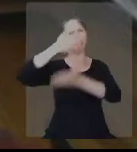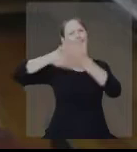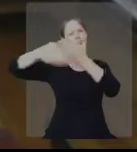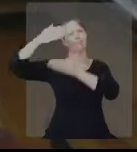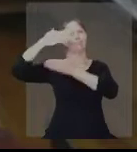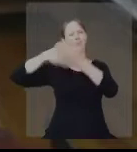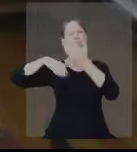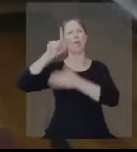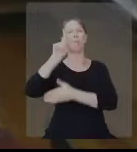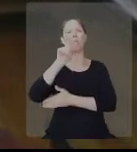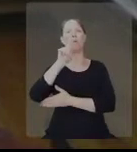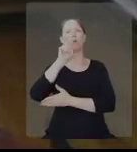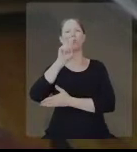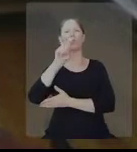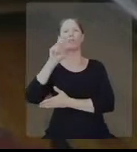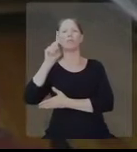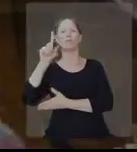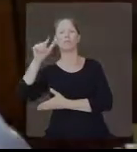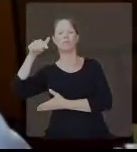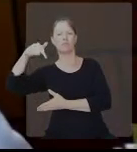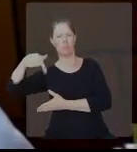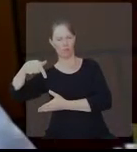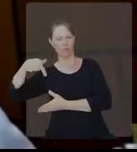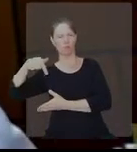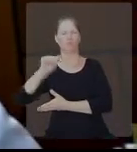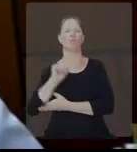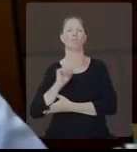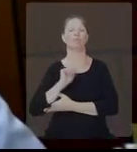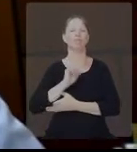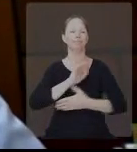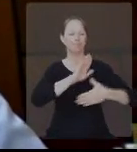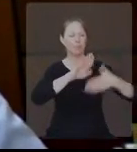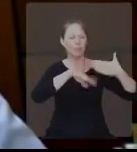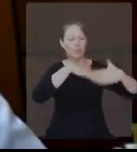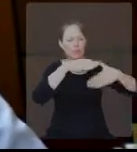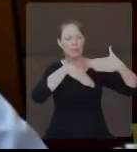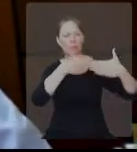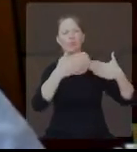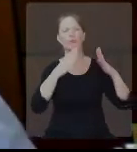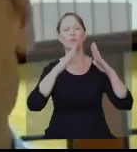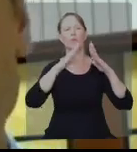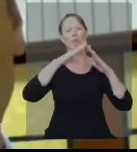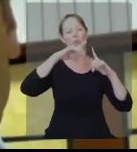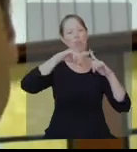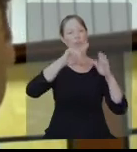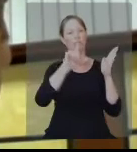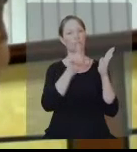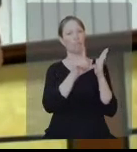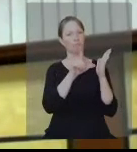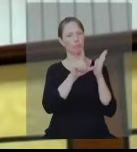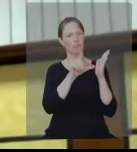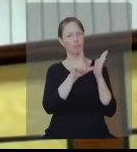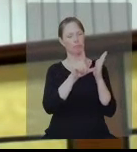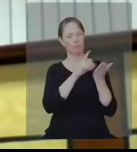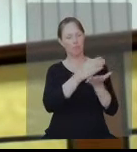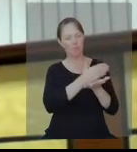em 1517, né? Então todo o processo da Igreja Protestante nasce no